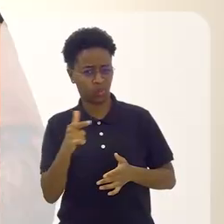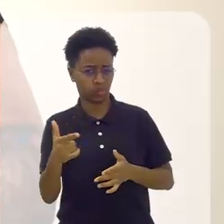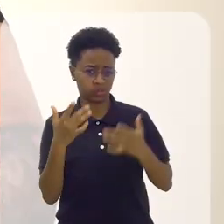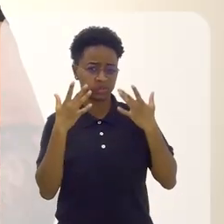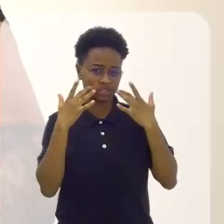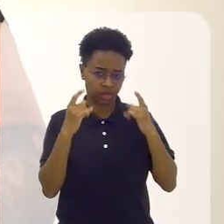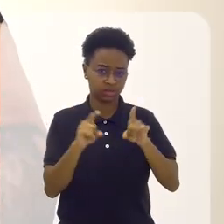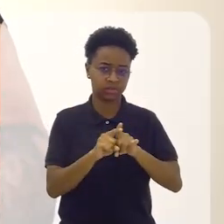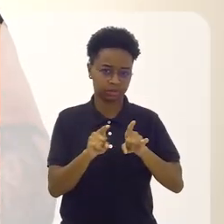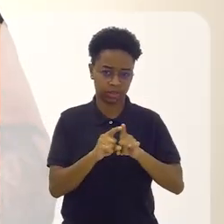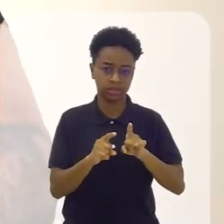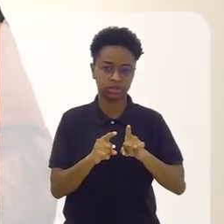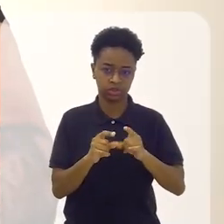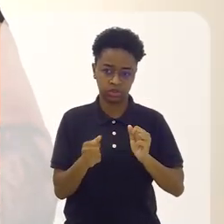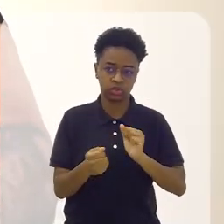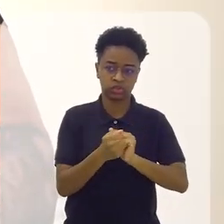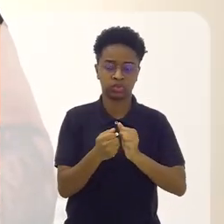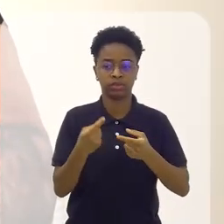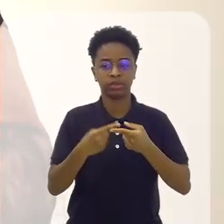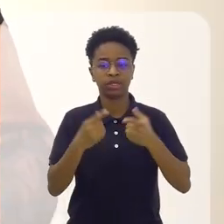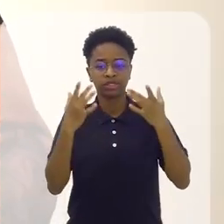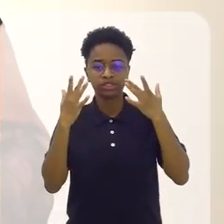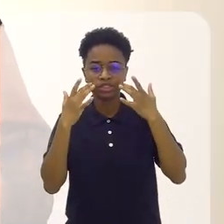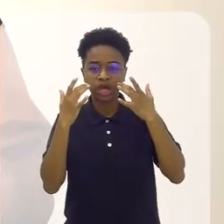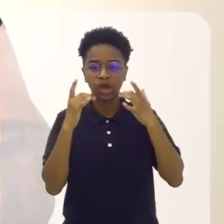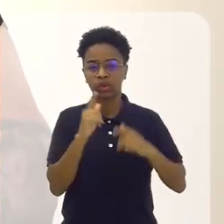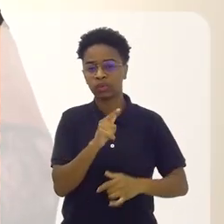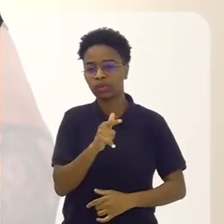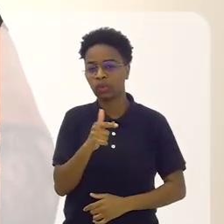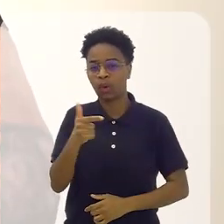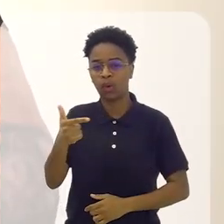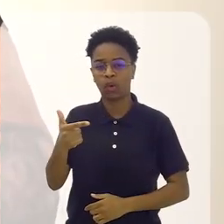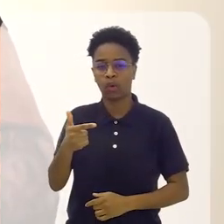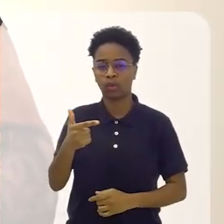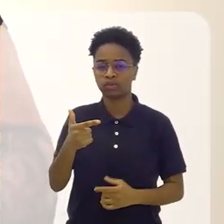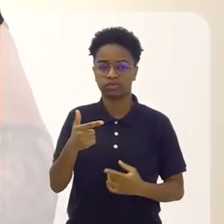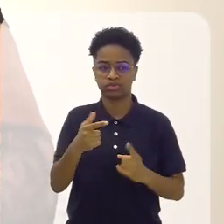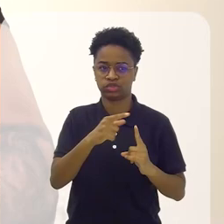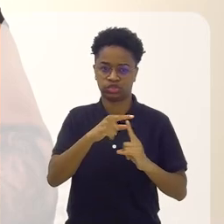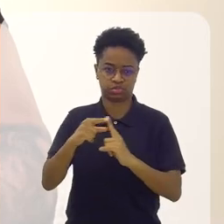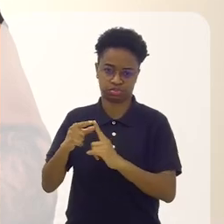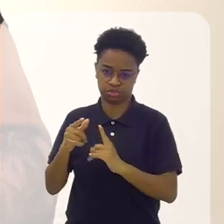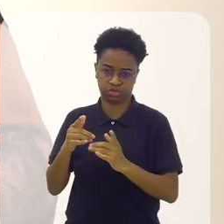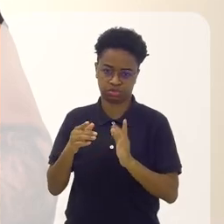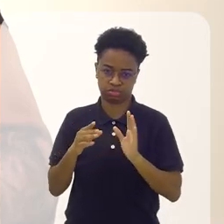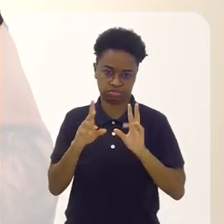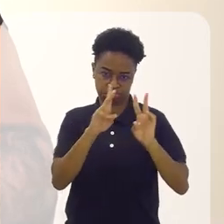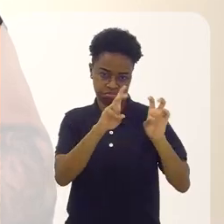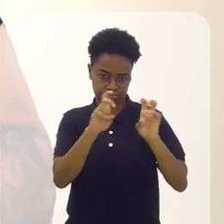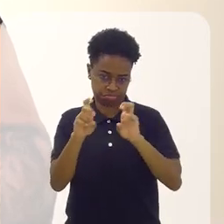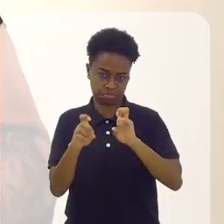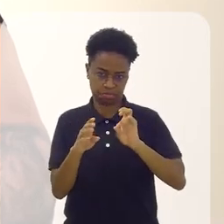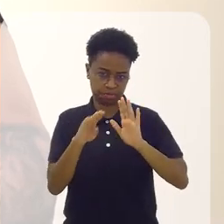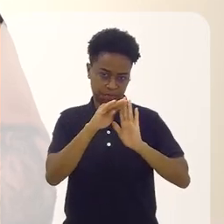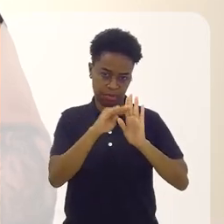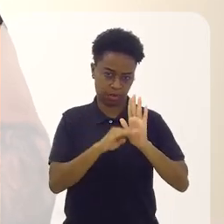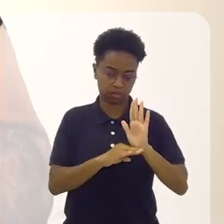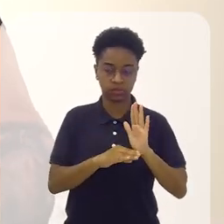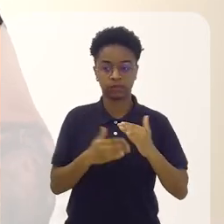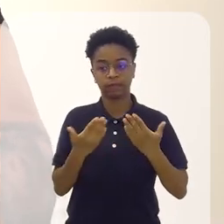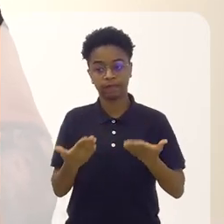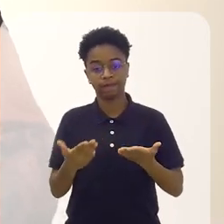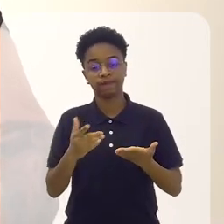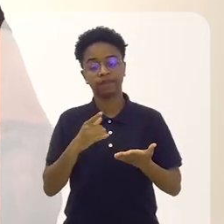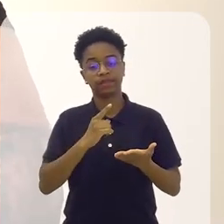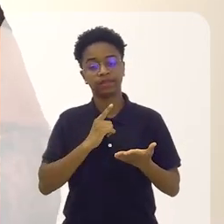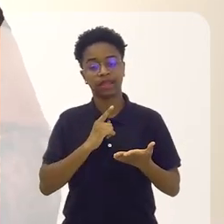uma outra peça em, junto, né, que é uma peça que era de outro tipo de pauta, né, que